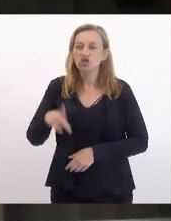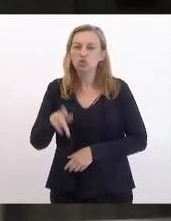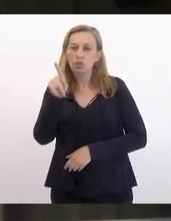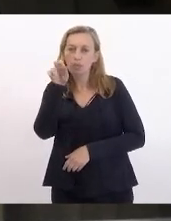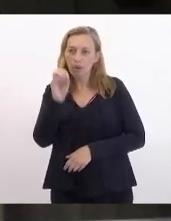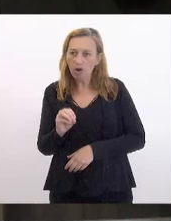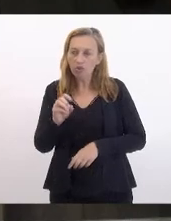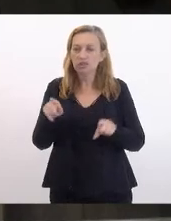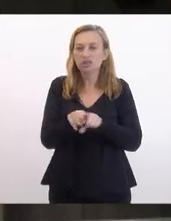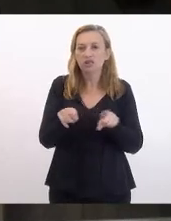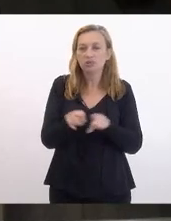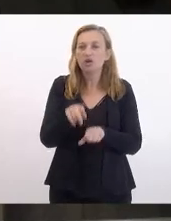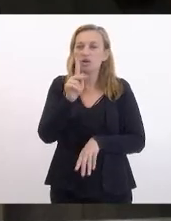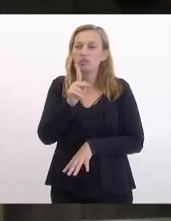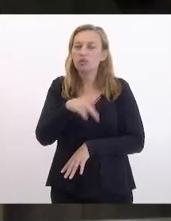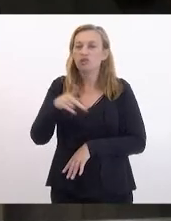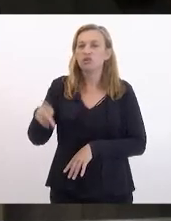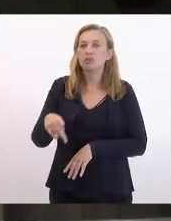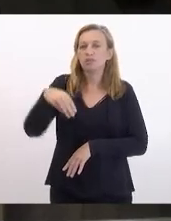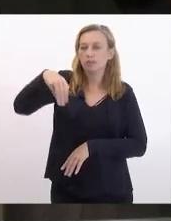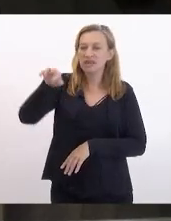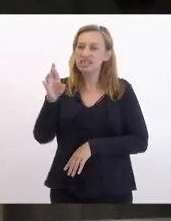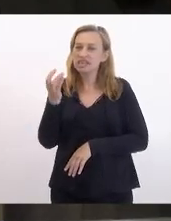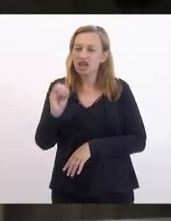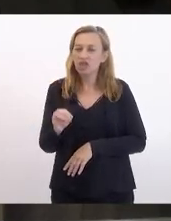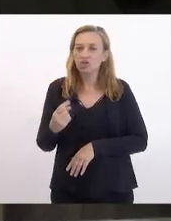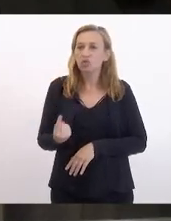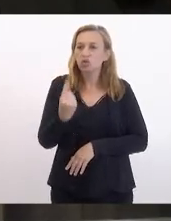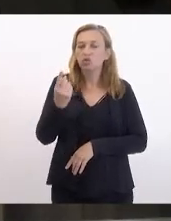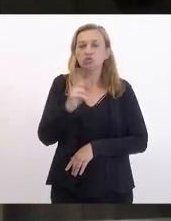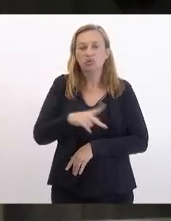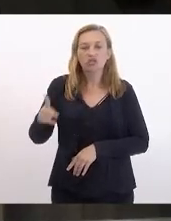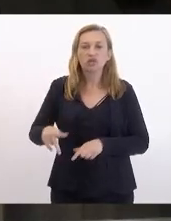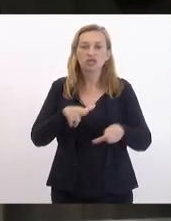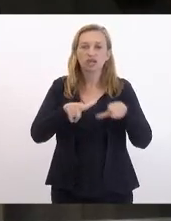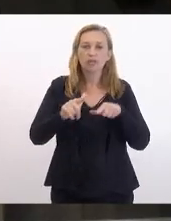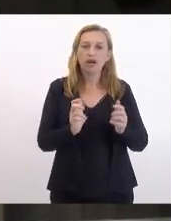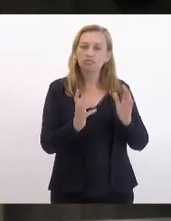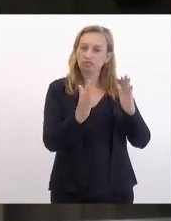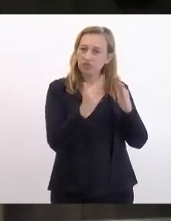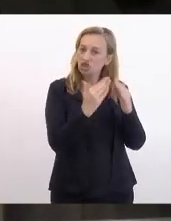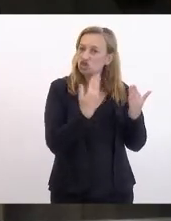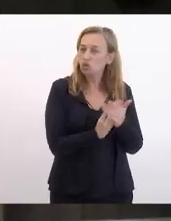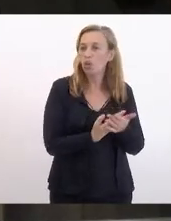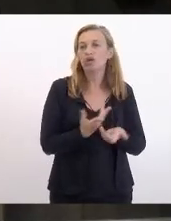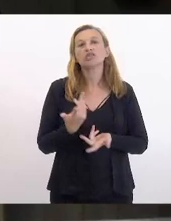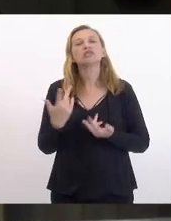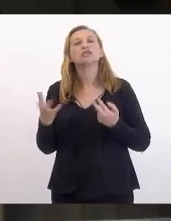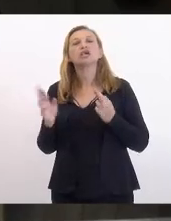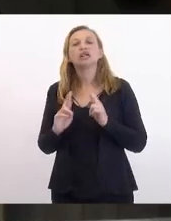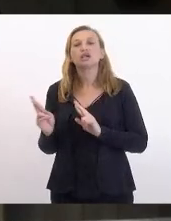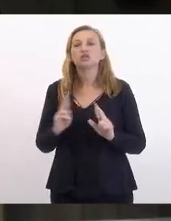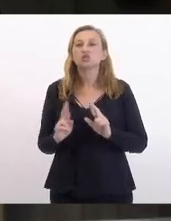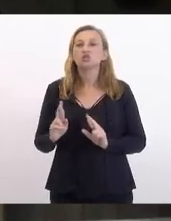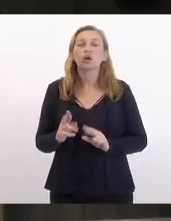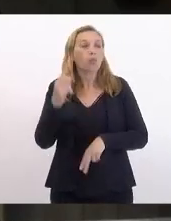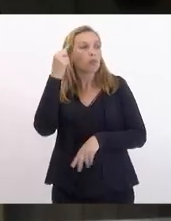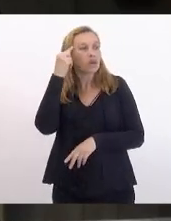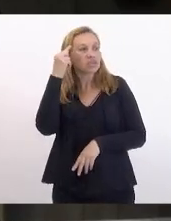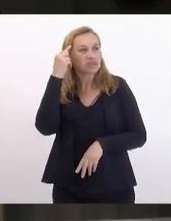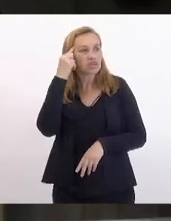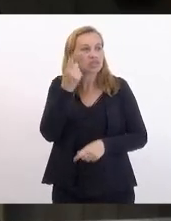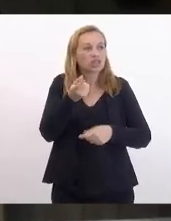com o professor Marcelo klem um dos professores que trabalham temas relacionados ao